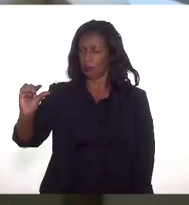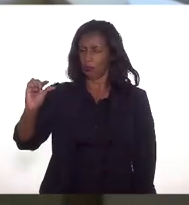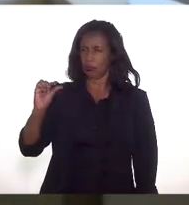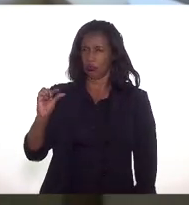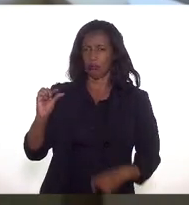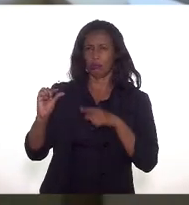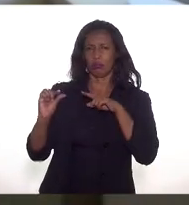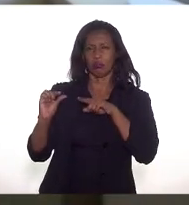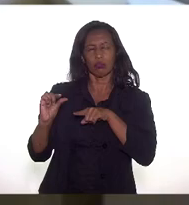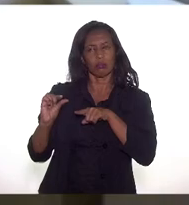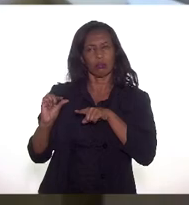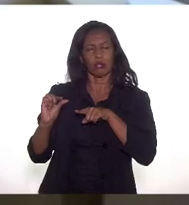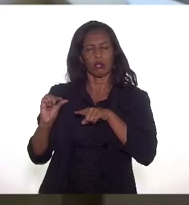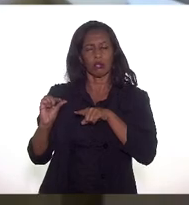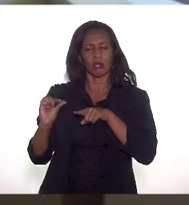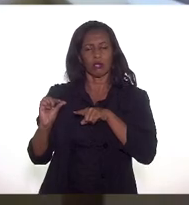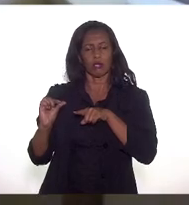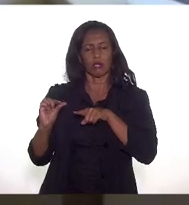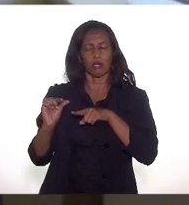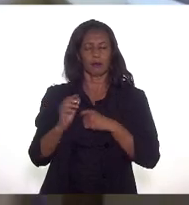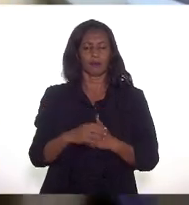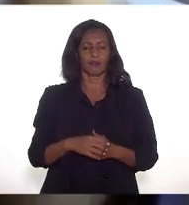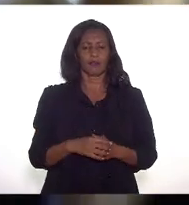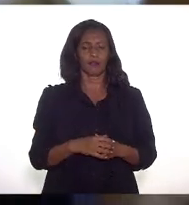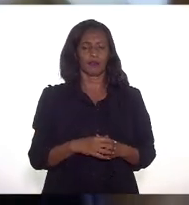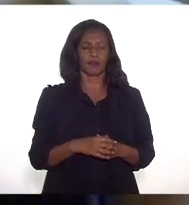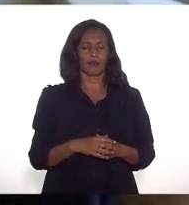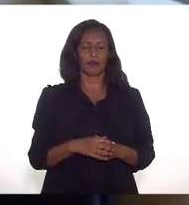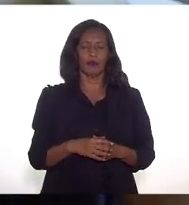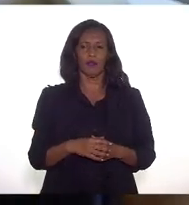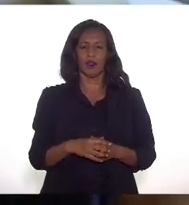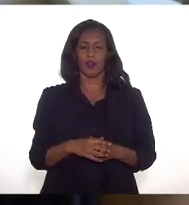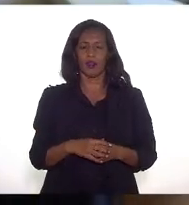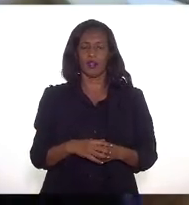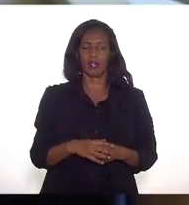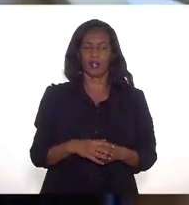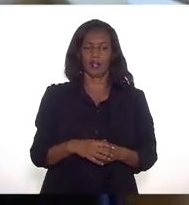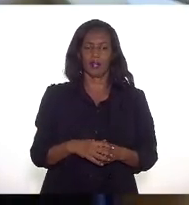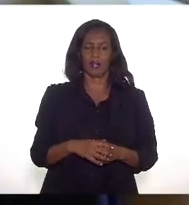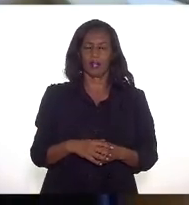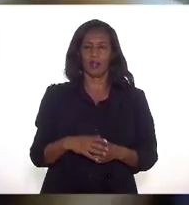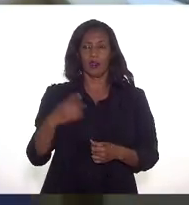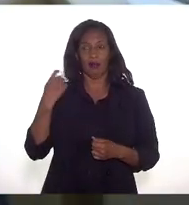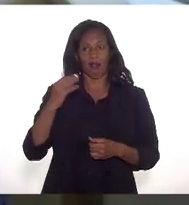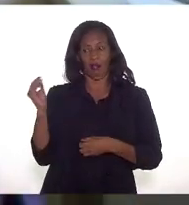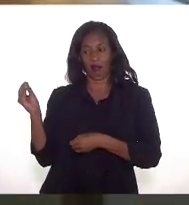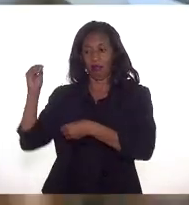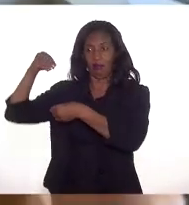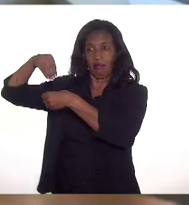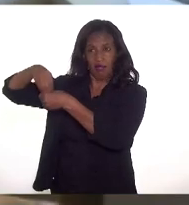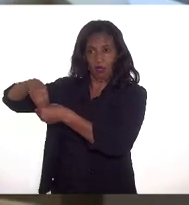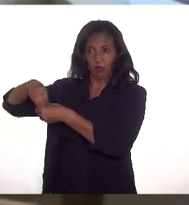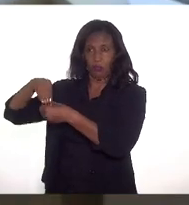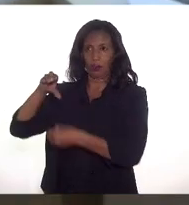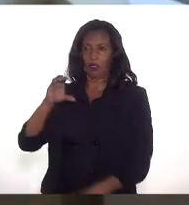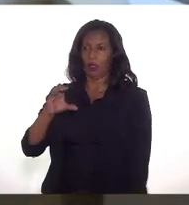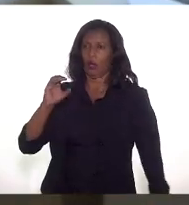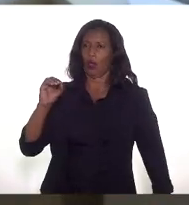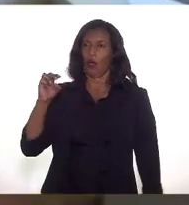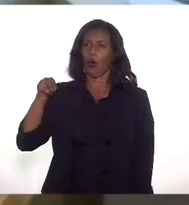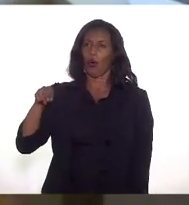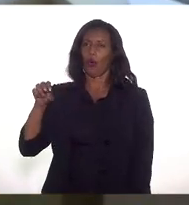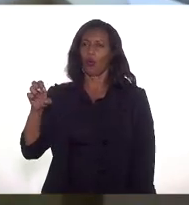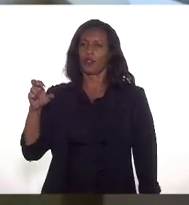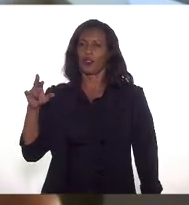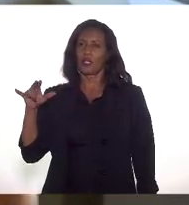teria que estar previsto, não está, né, nas concessionárias, porque ela não vai ser a produtora